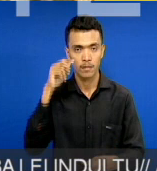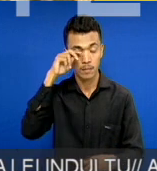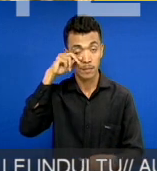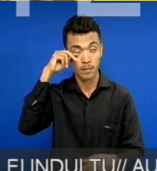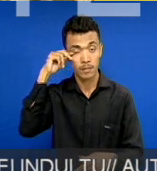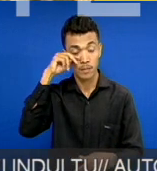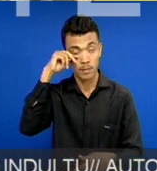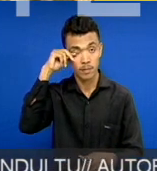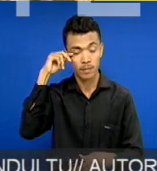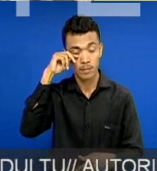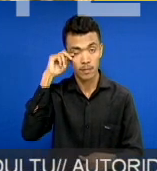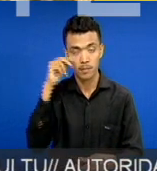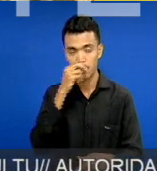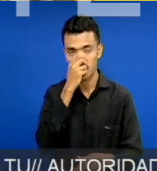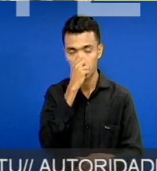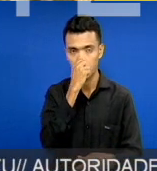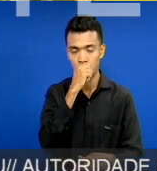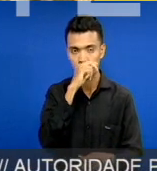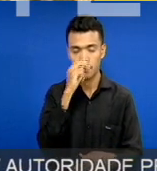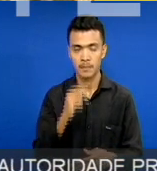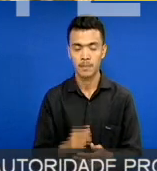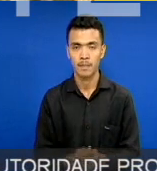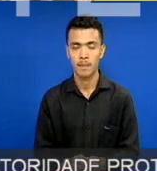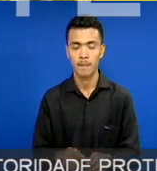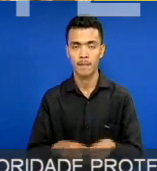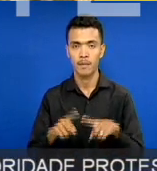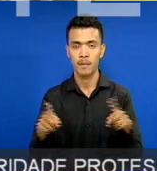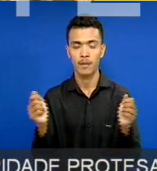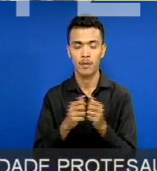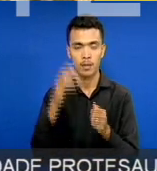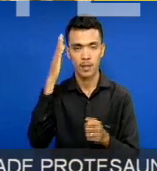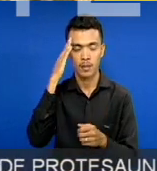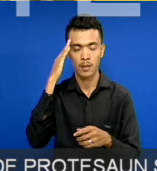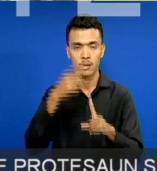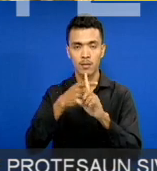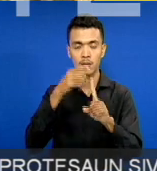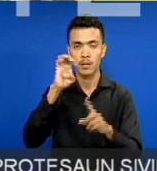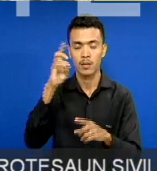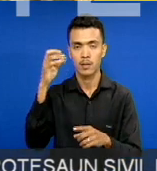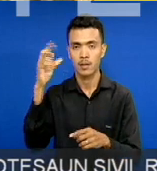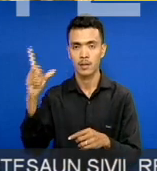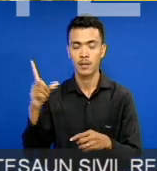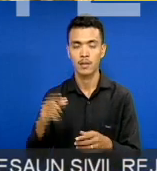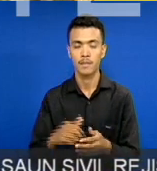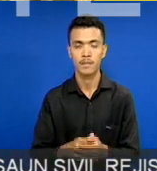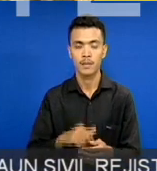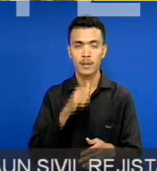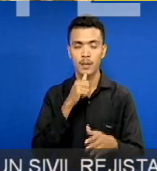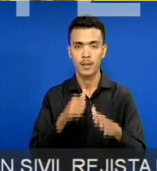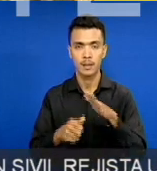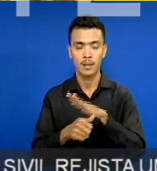bolo, bypass, ligação direta, mas bem é o conhecimento RTL. Boa tira ligação ilegal, nes, ia contador